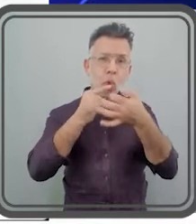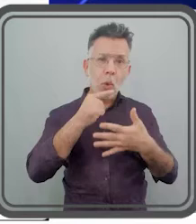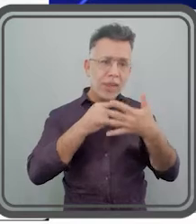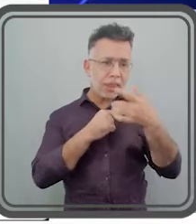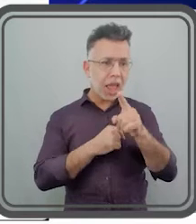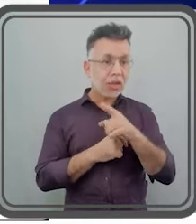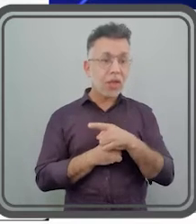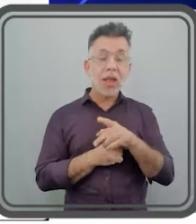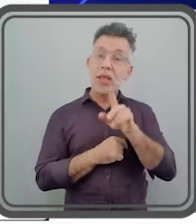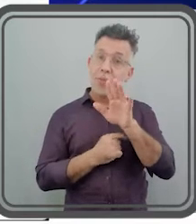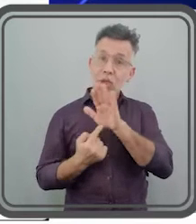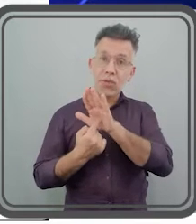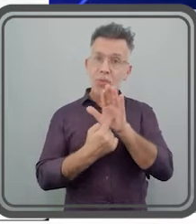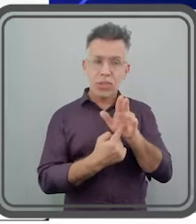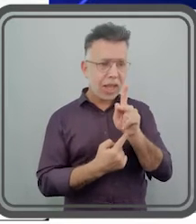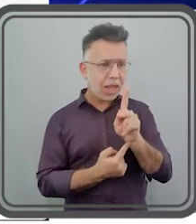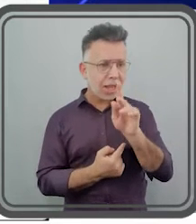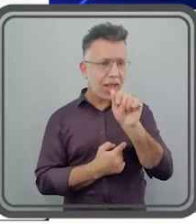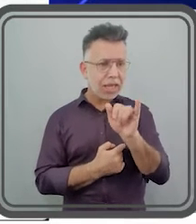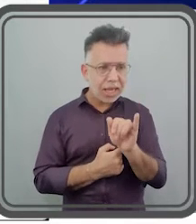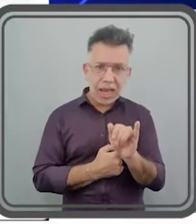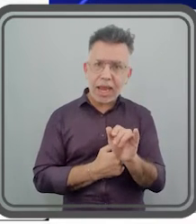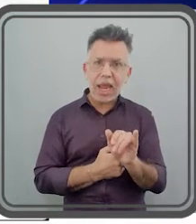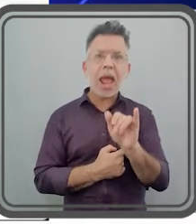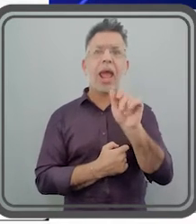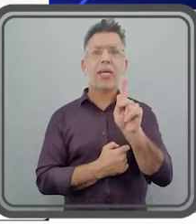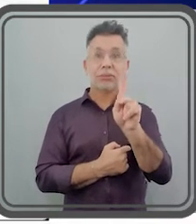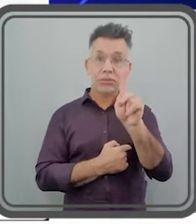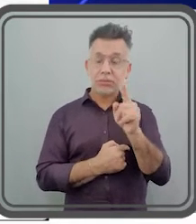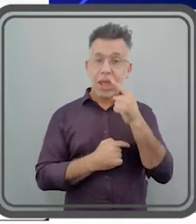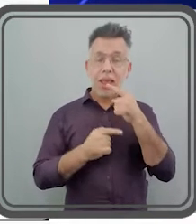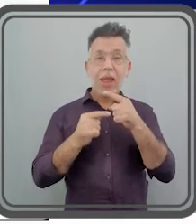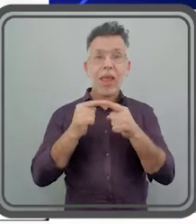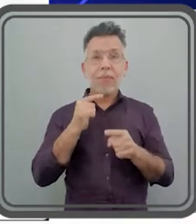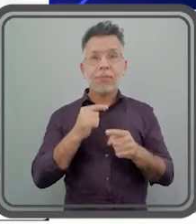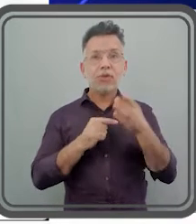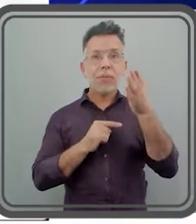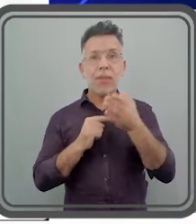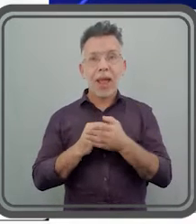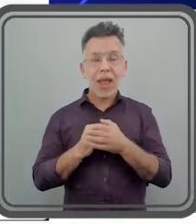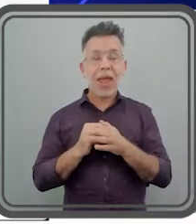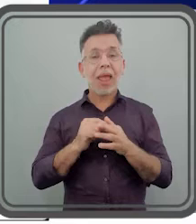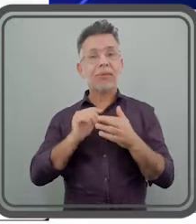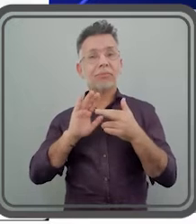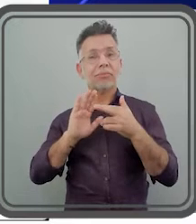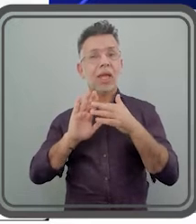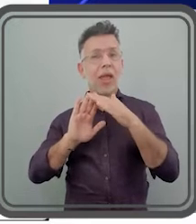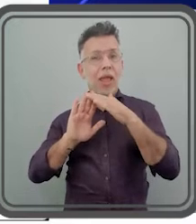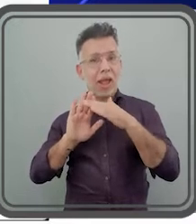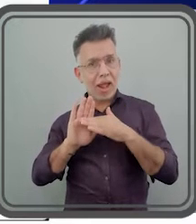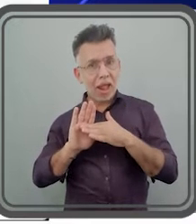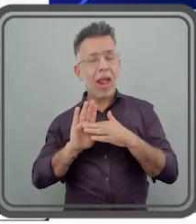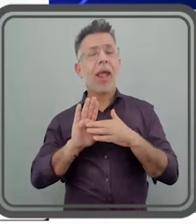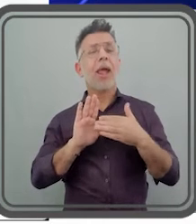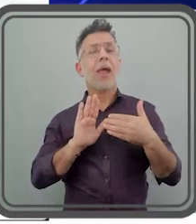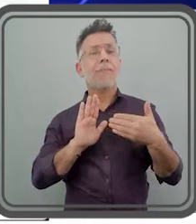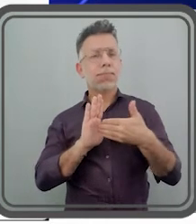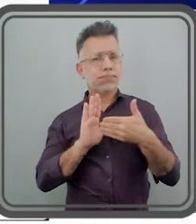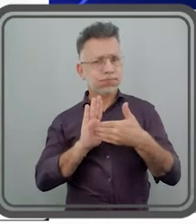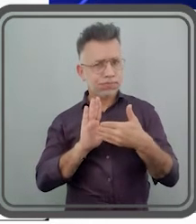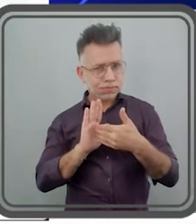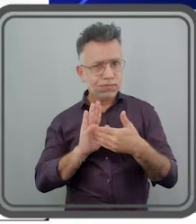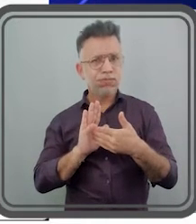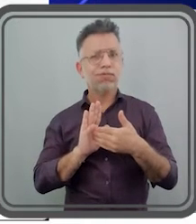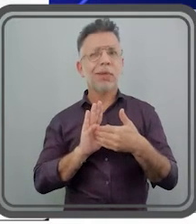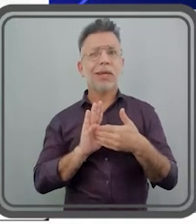comentários você pode mostrar em Kayak o r/restrições traço de traço viagem a gente então tá aqui em cima